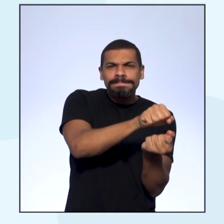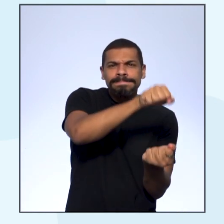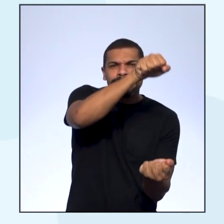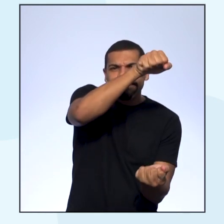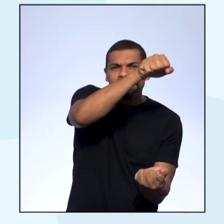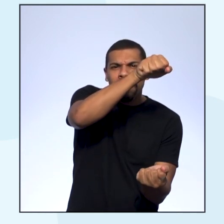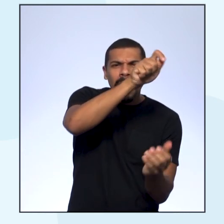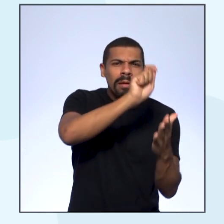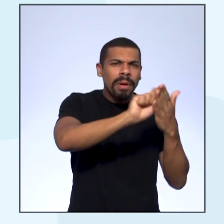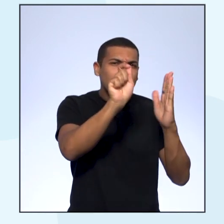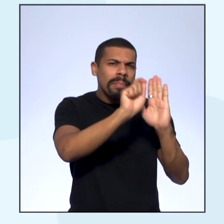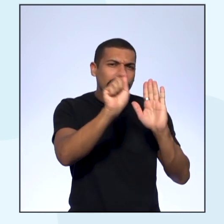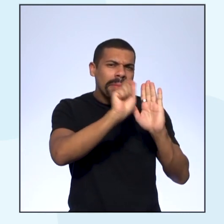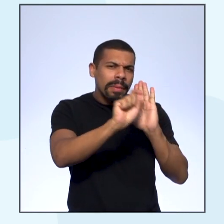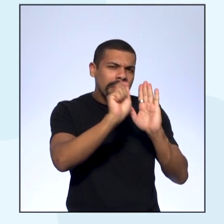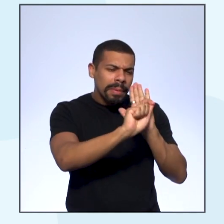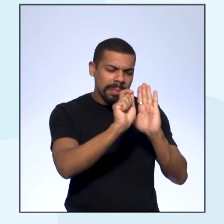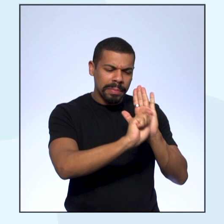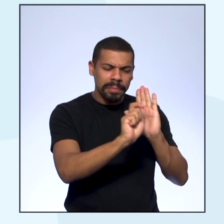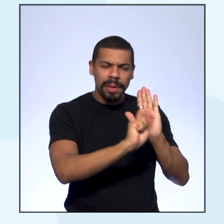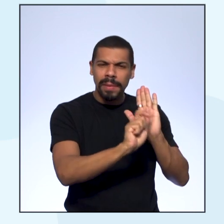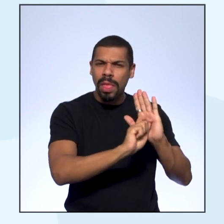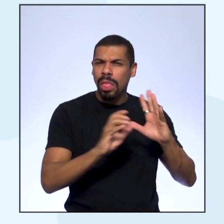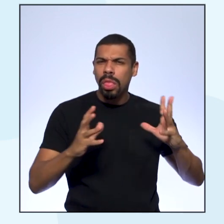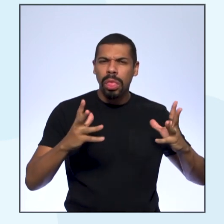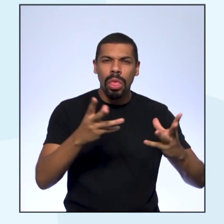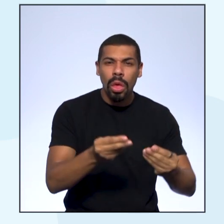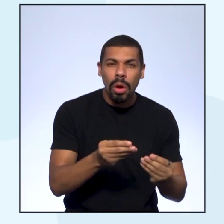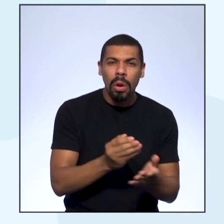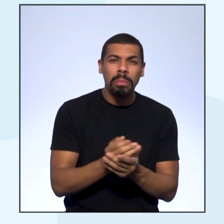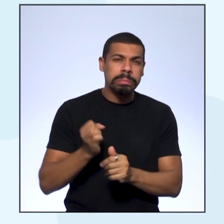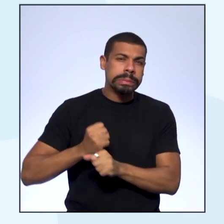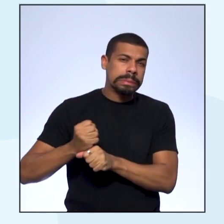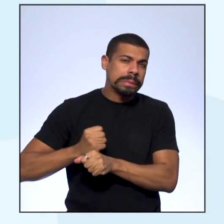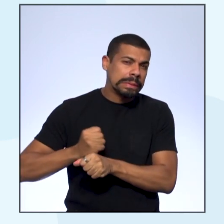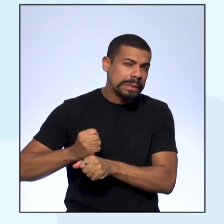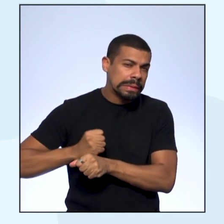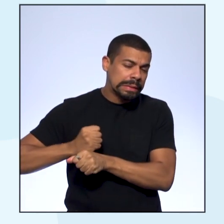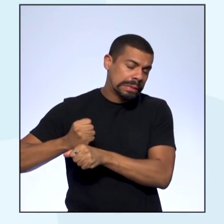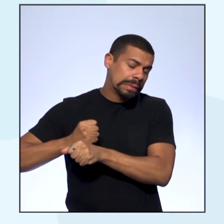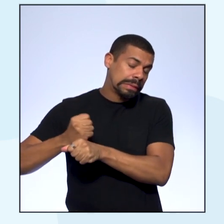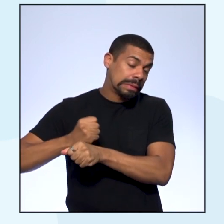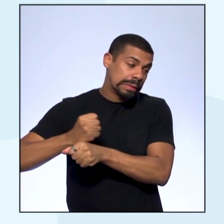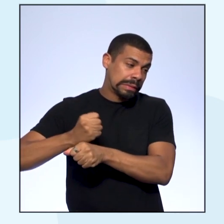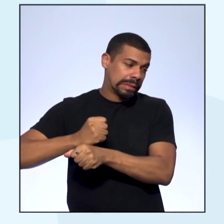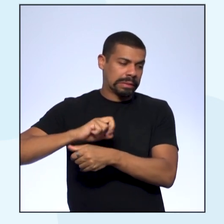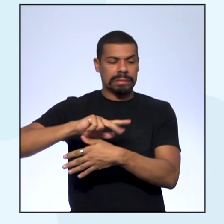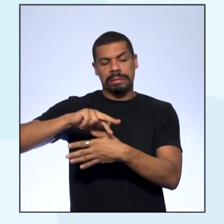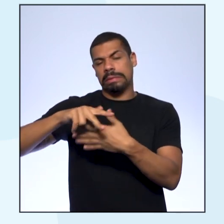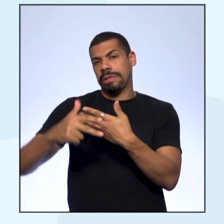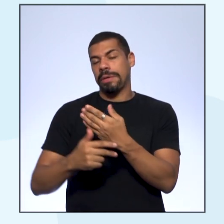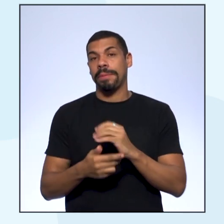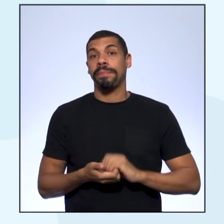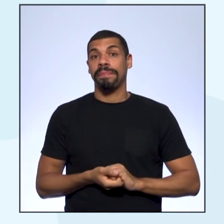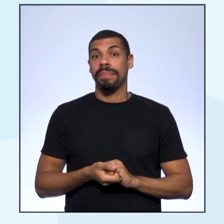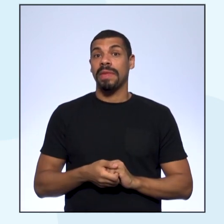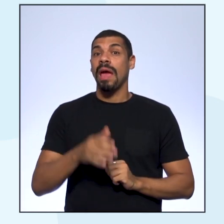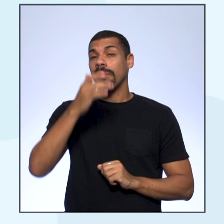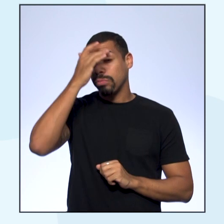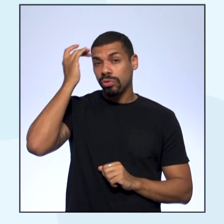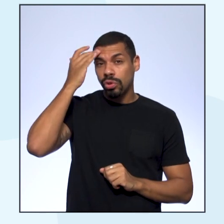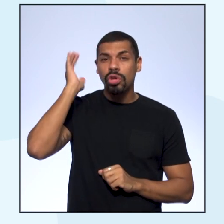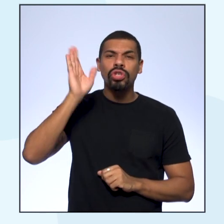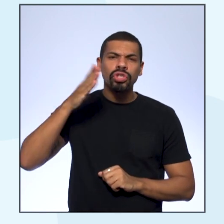papiro ficou aí registrado por arqueólogos, né? E por antropólogos, pessoas que estudaram, que